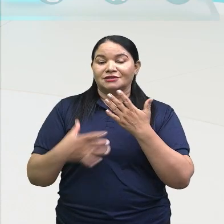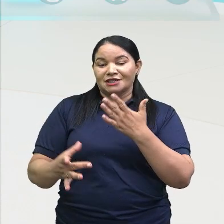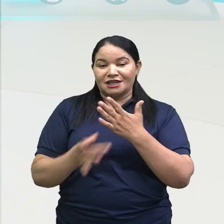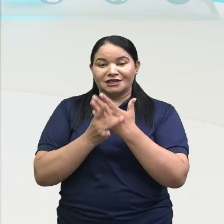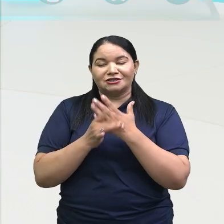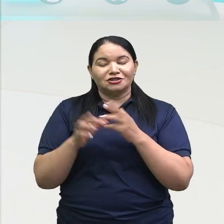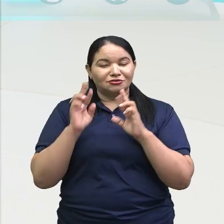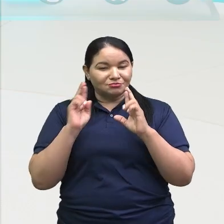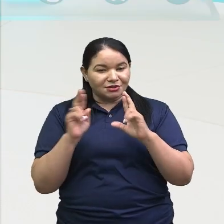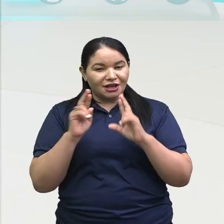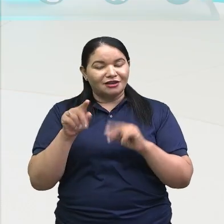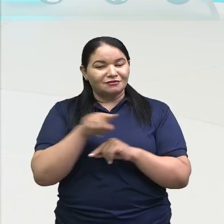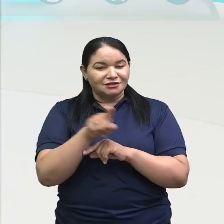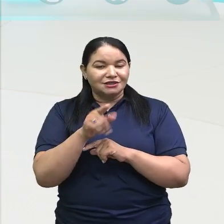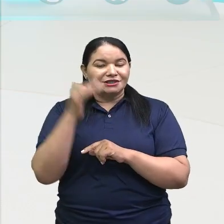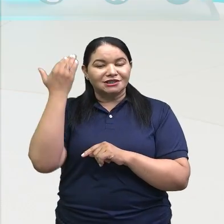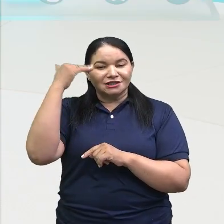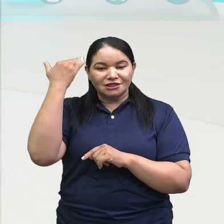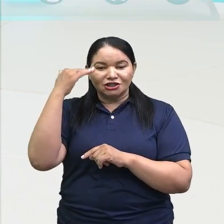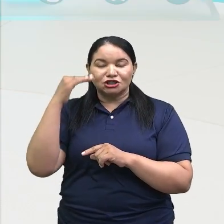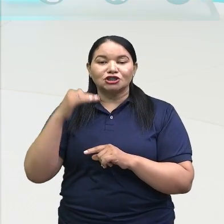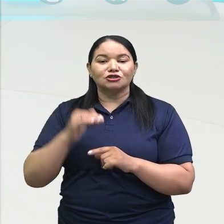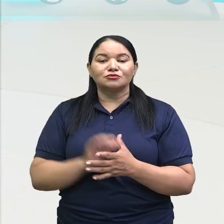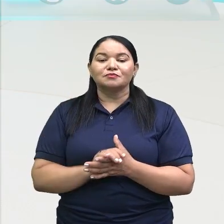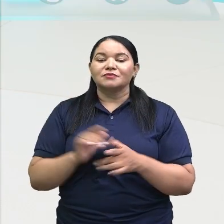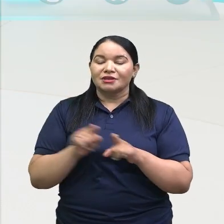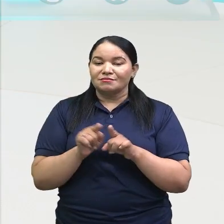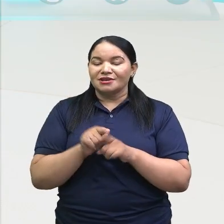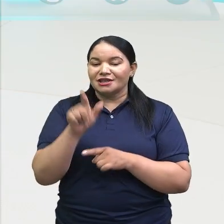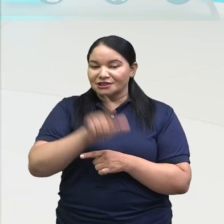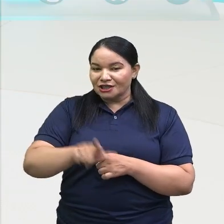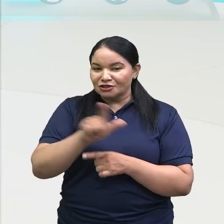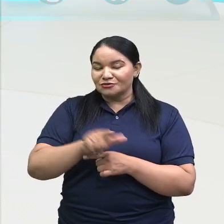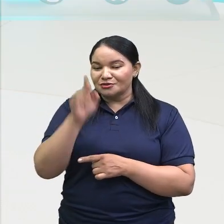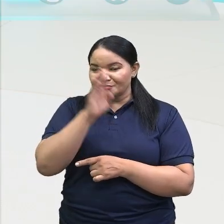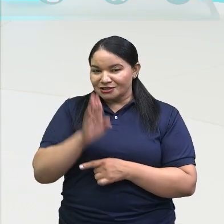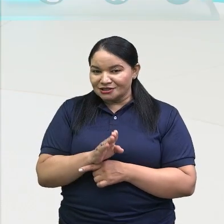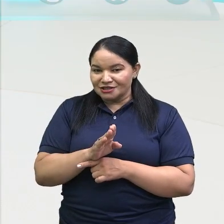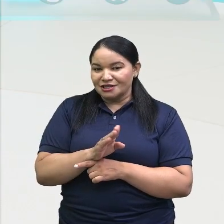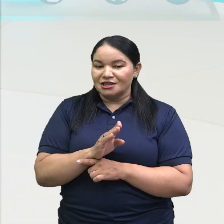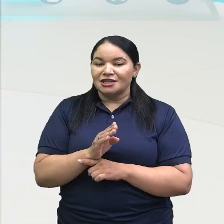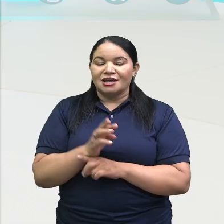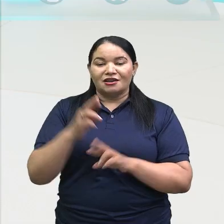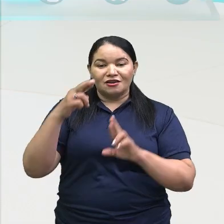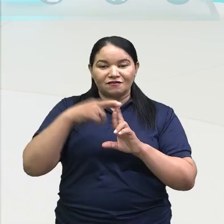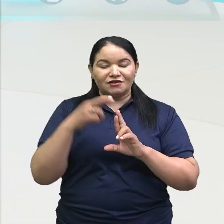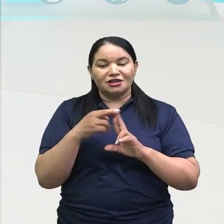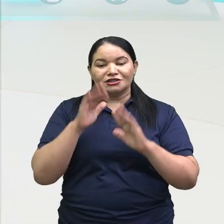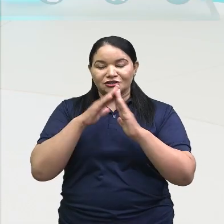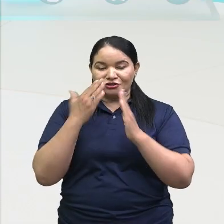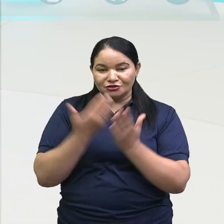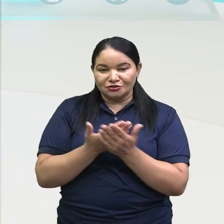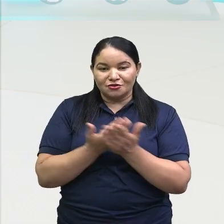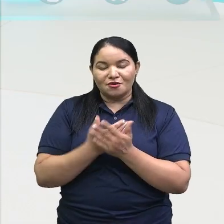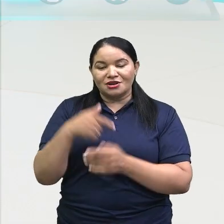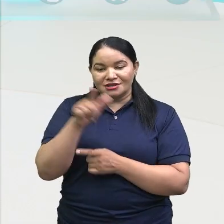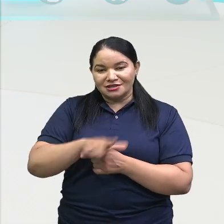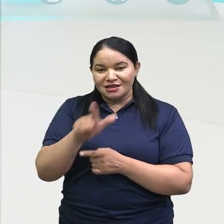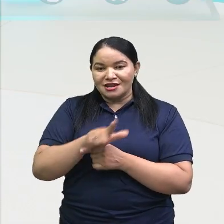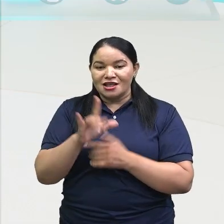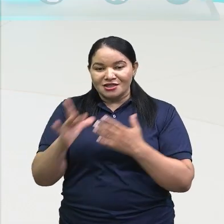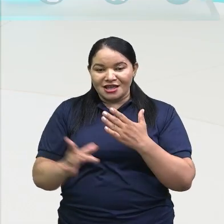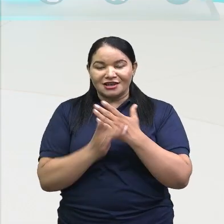espero que você, do outro lado, tenha entendido um pouco da literatura brasileira no que tange a escola literária realismo. Eu sei que foi